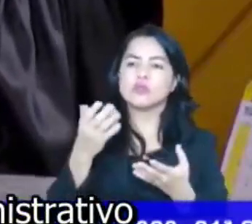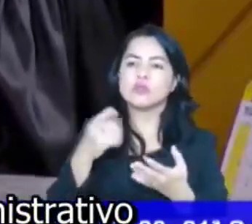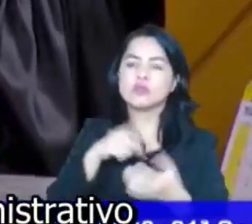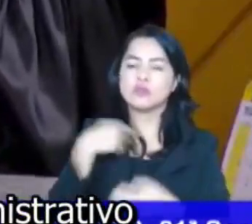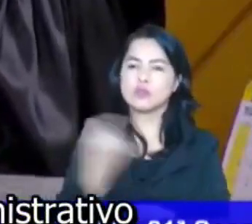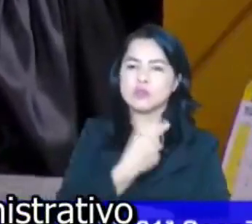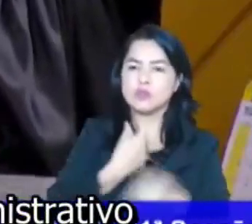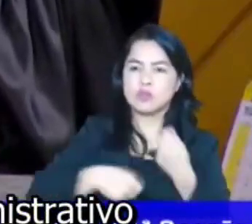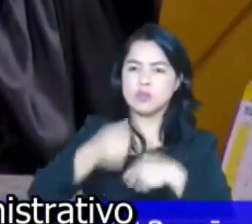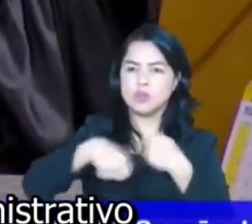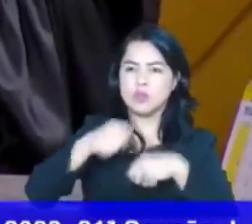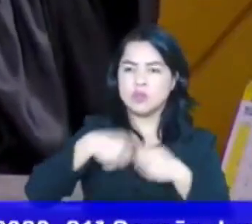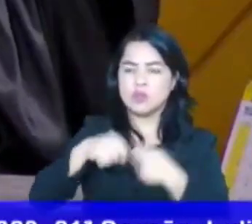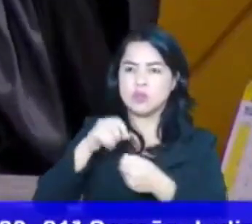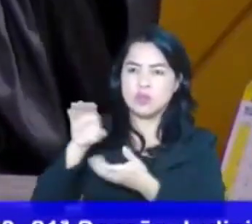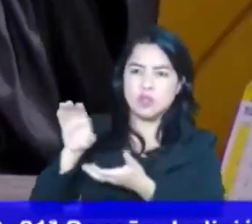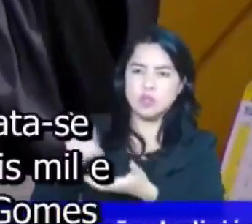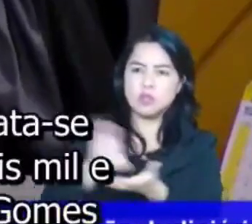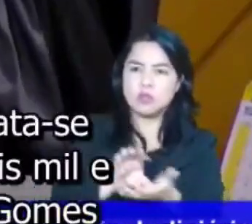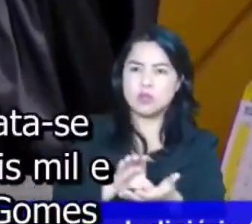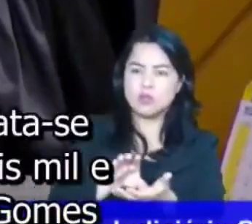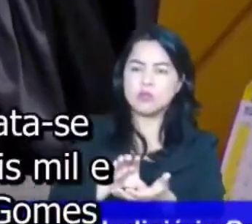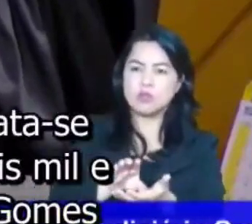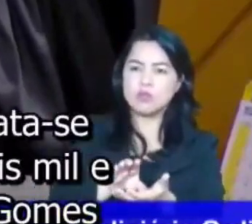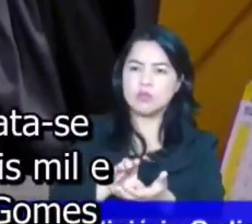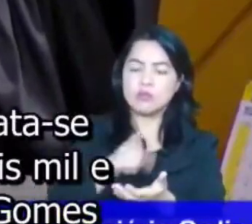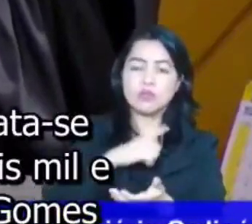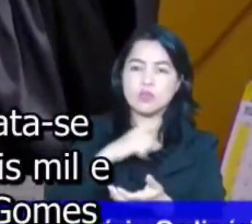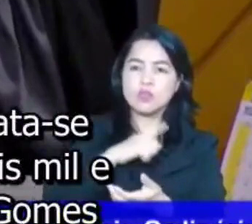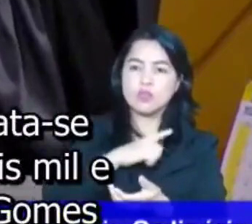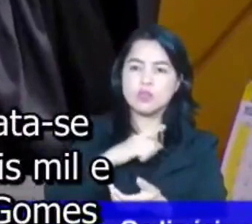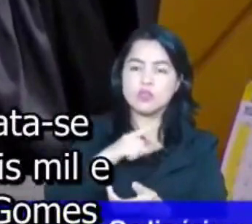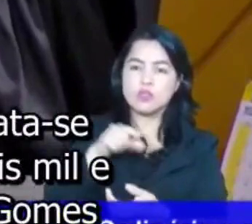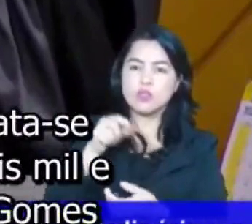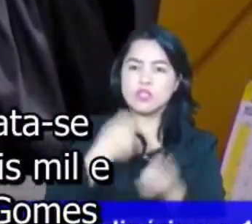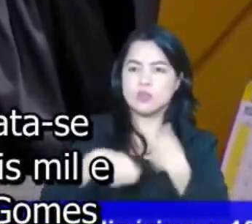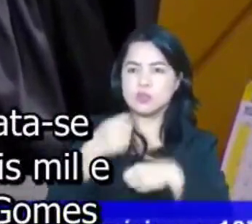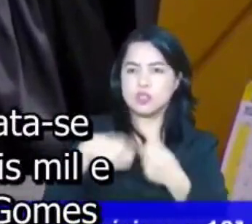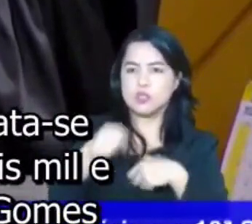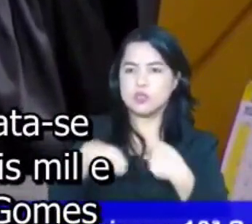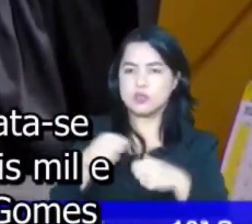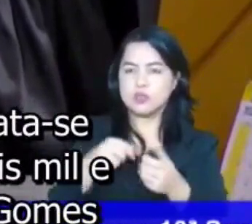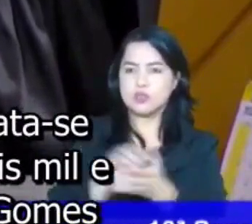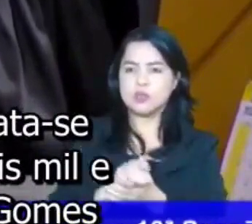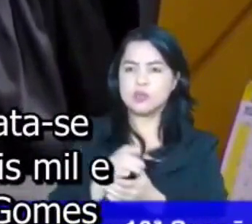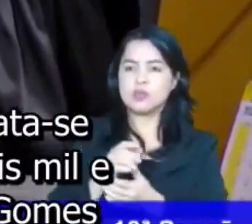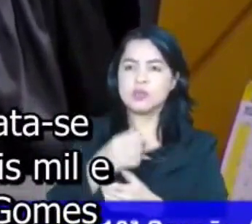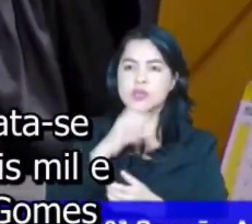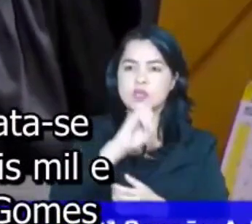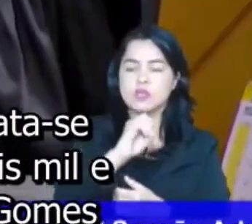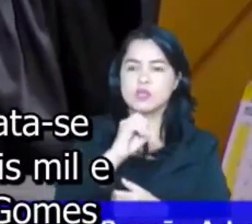administrativa. Nós temos um recurso administrativo, ilustre relator, é o desembargador Carmo Antônio. Trata-se do recurso